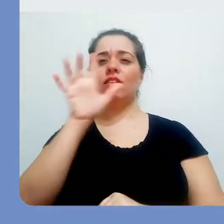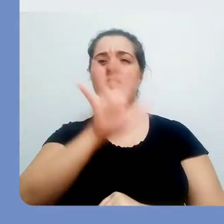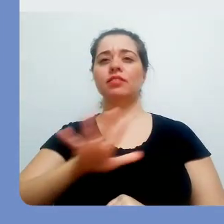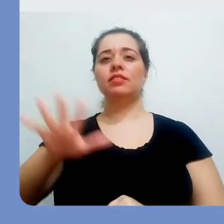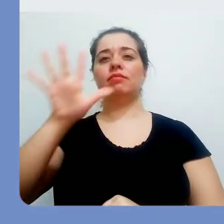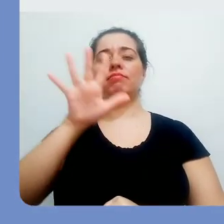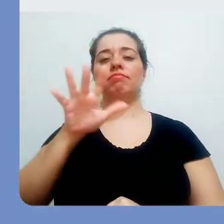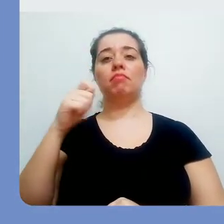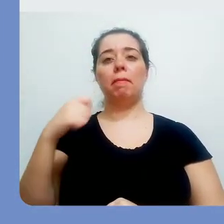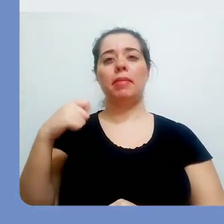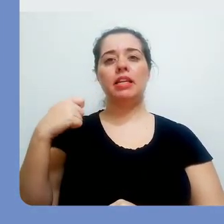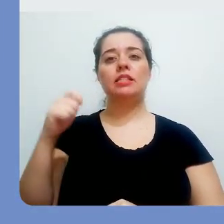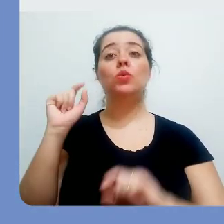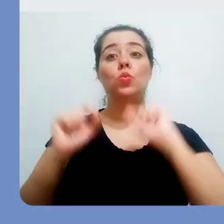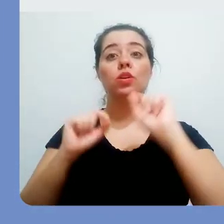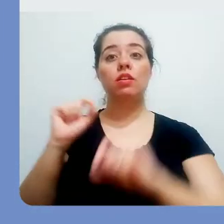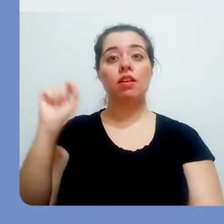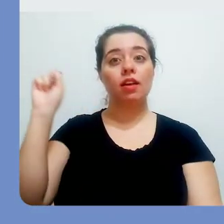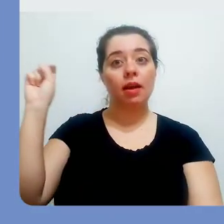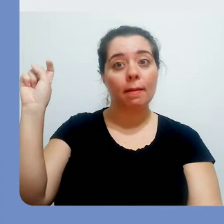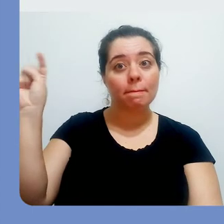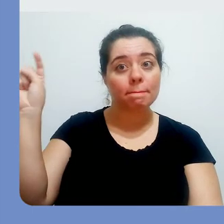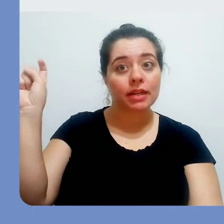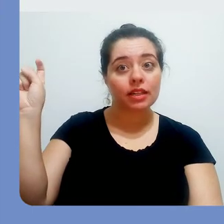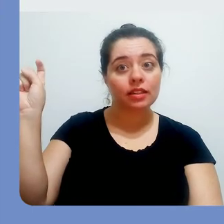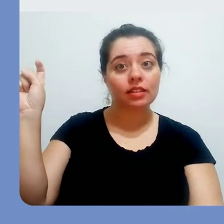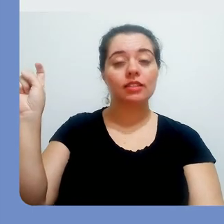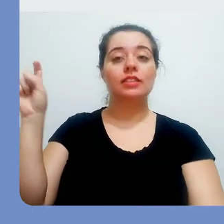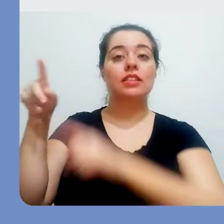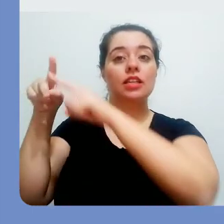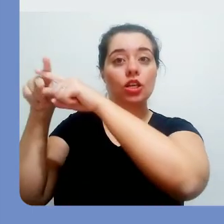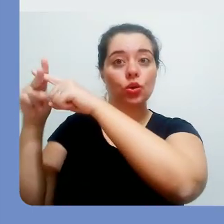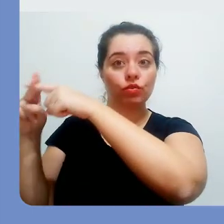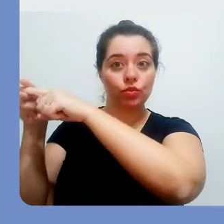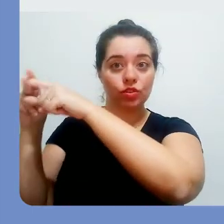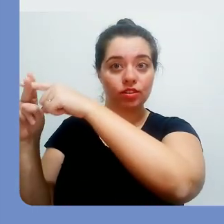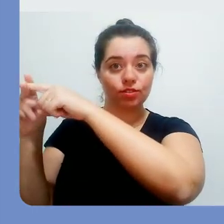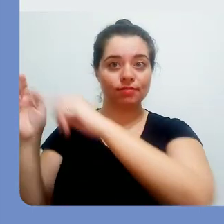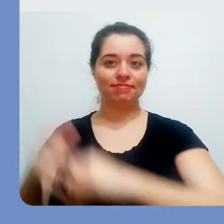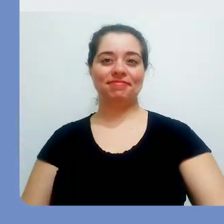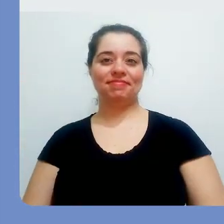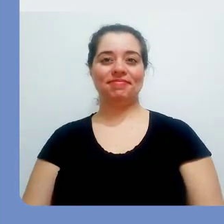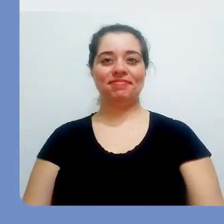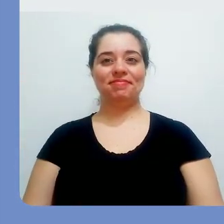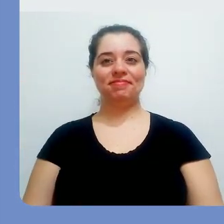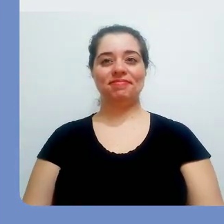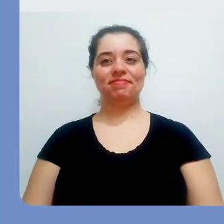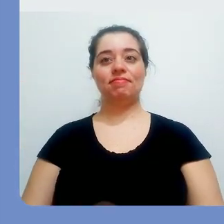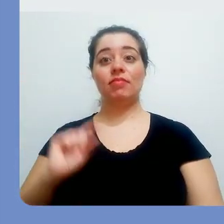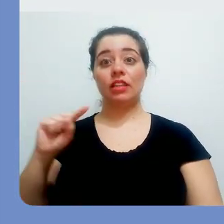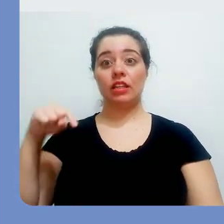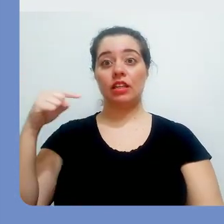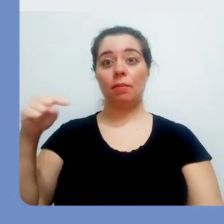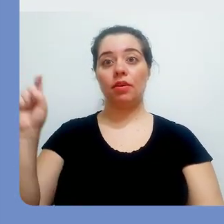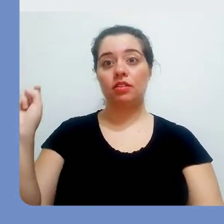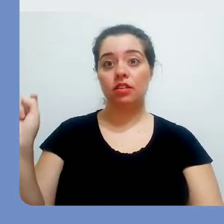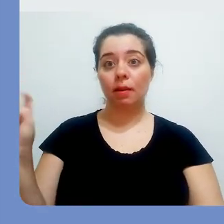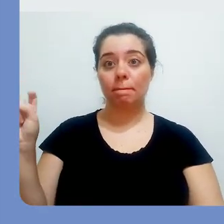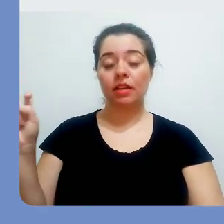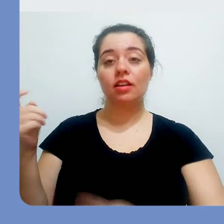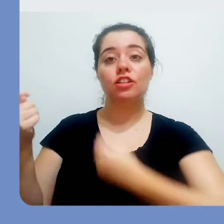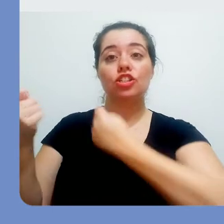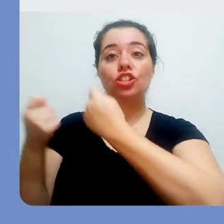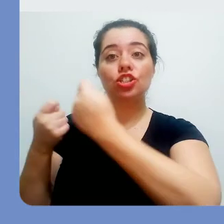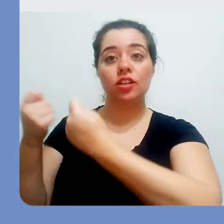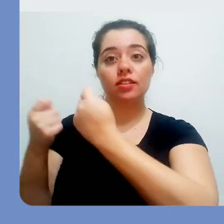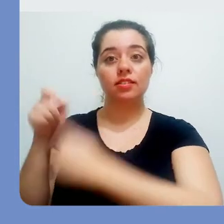Então, aqui nas opções do grupo, você precisa vir aqui nos menus laterais e clicar em Configurações. Depois